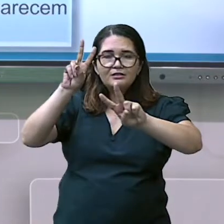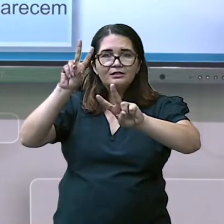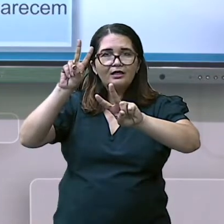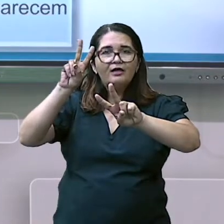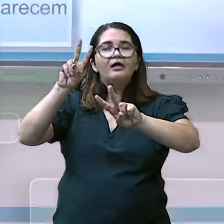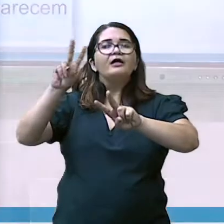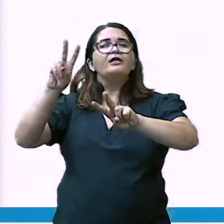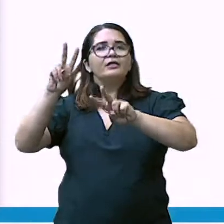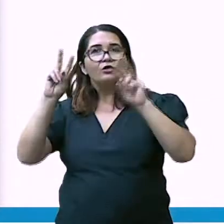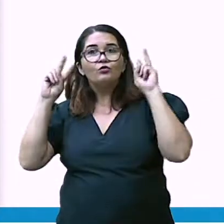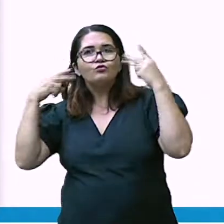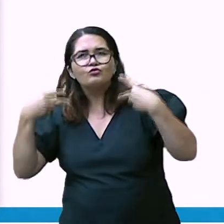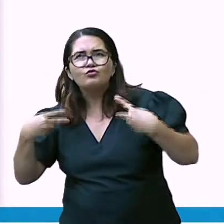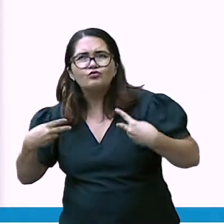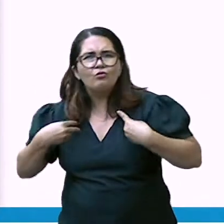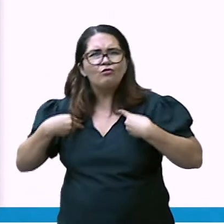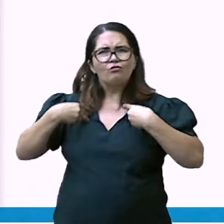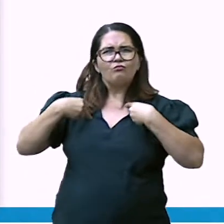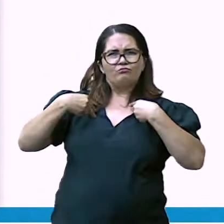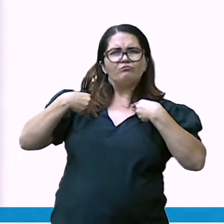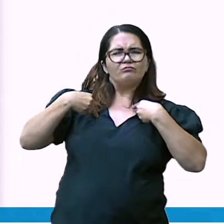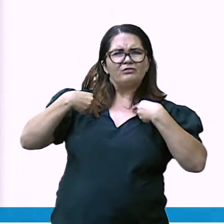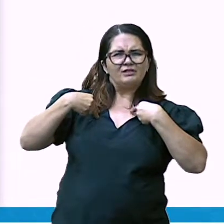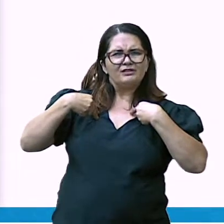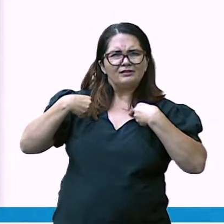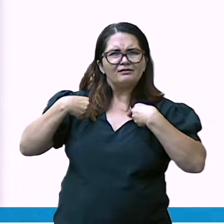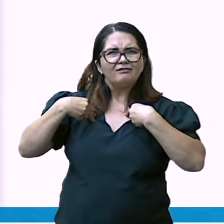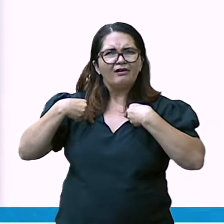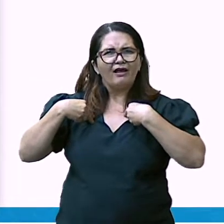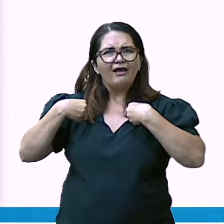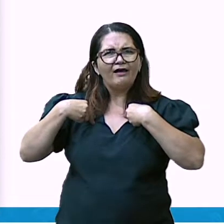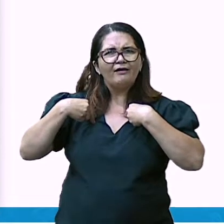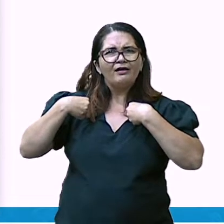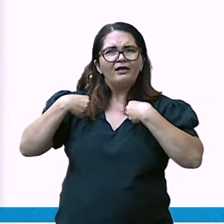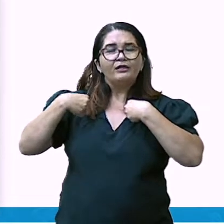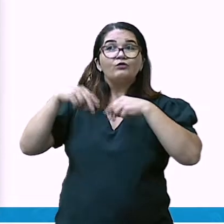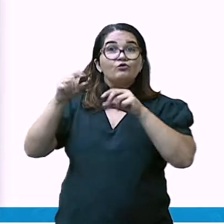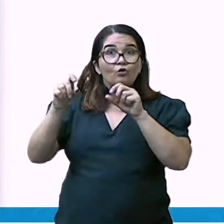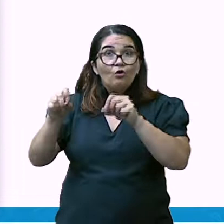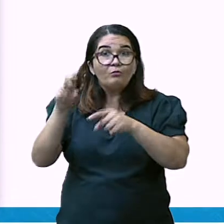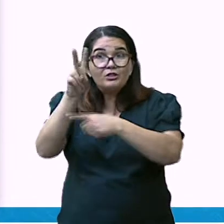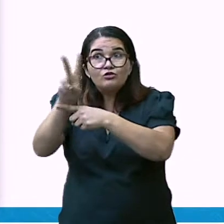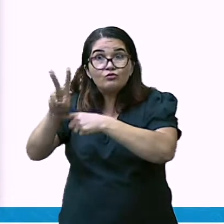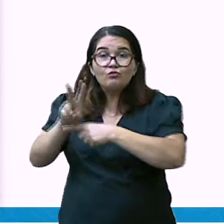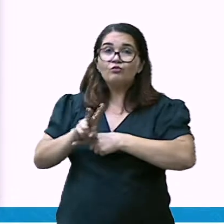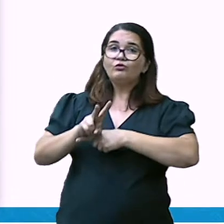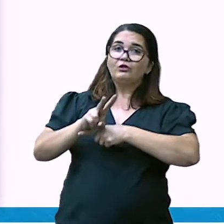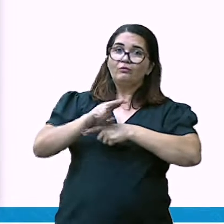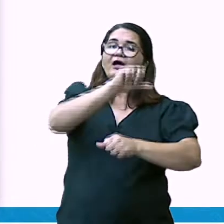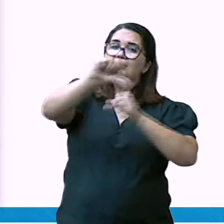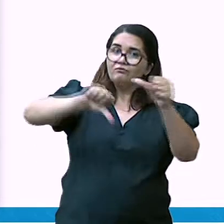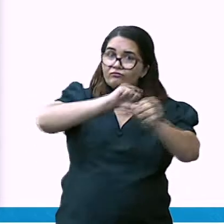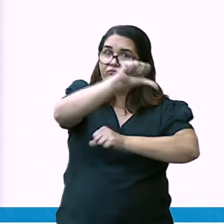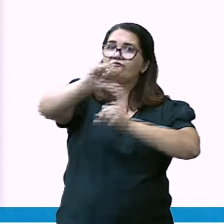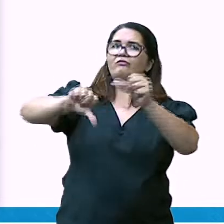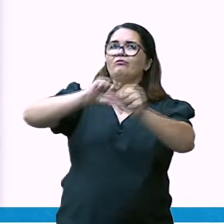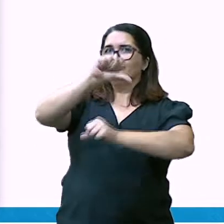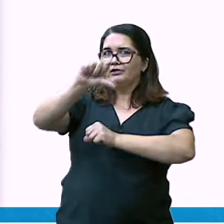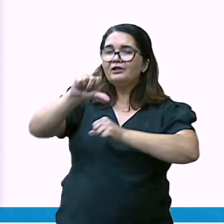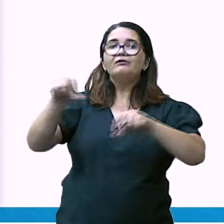Os registros históricos indicam que já havia cidades entre 3.500